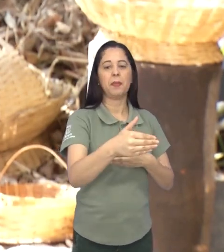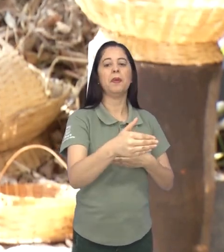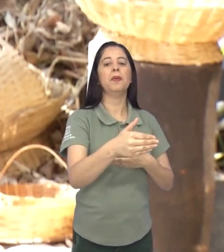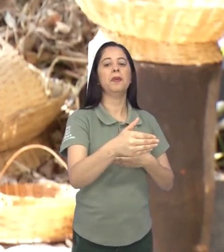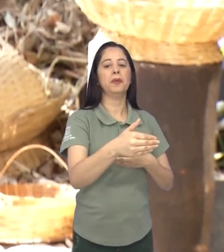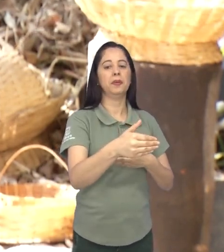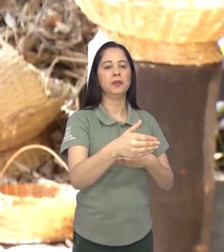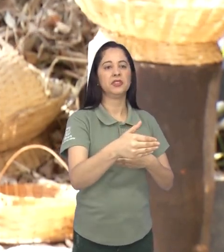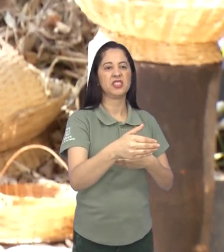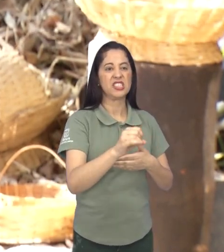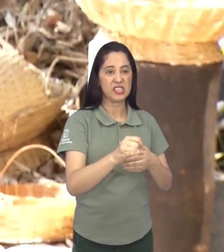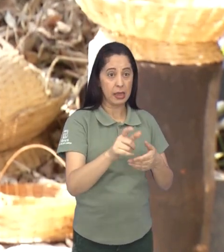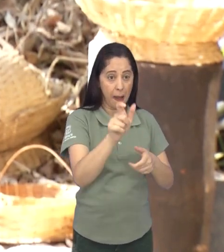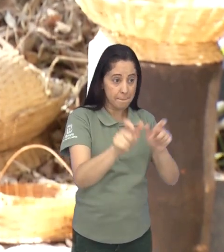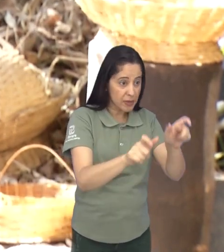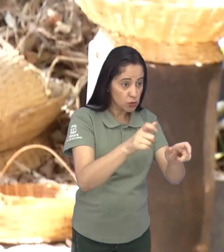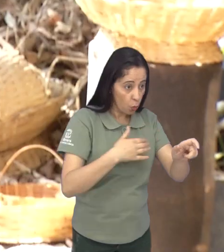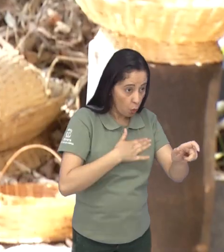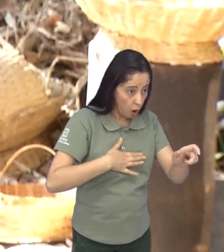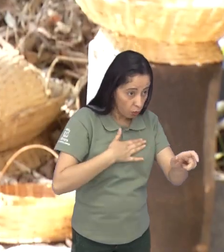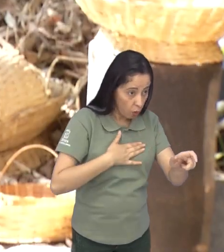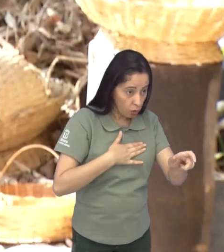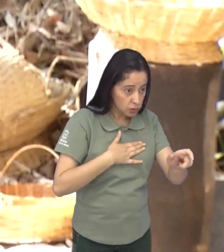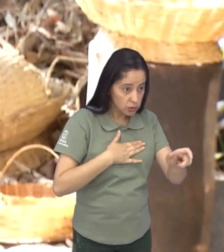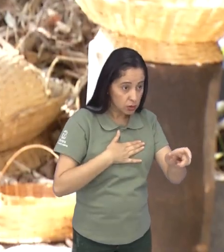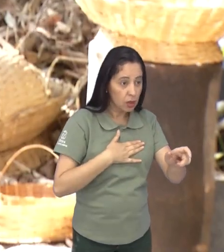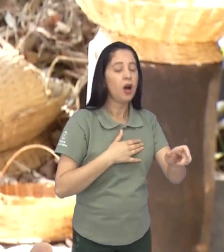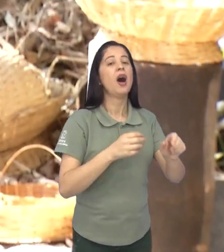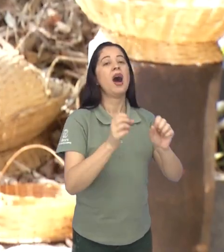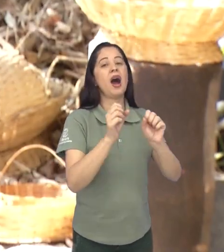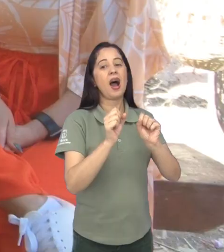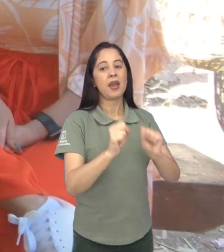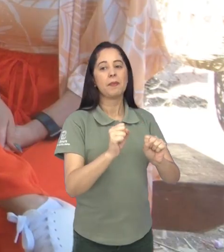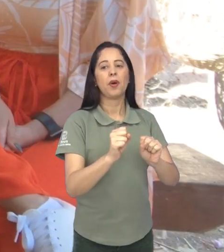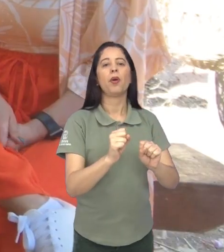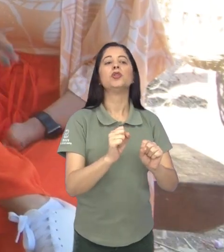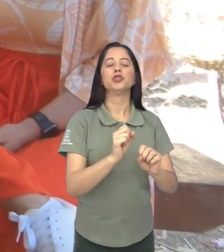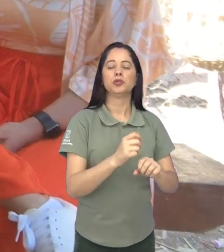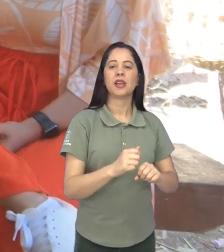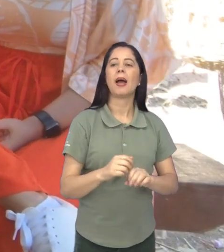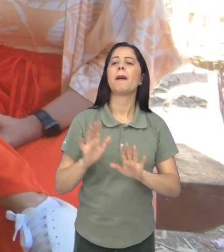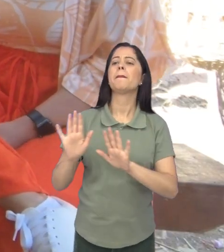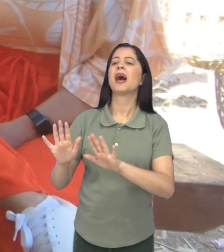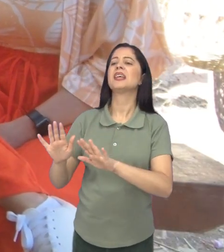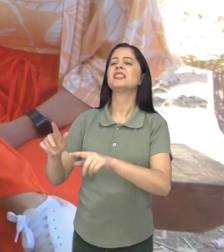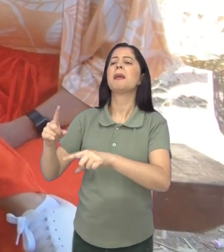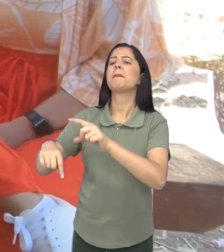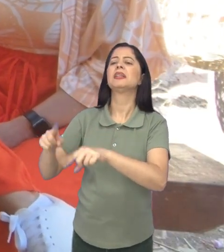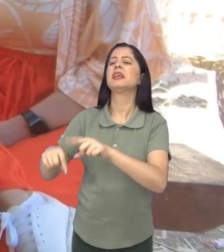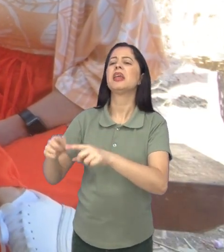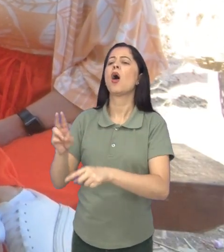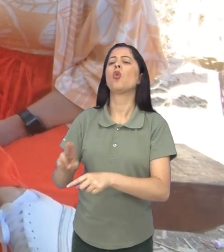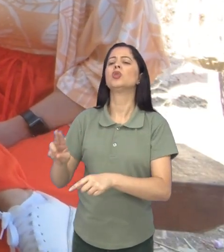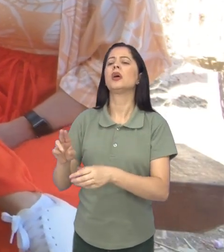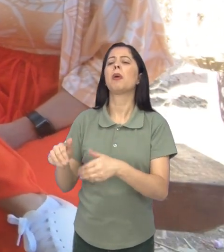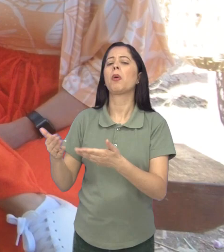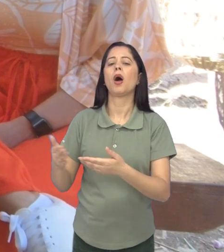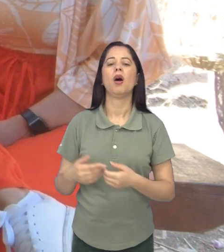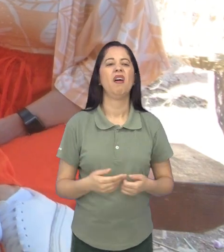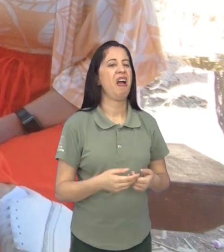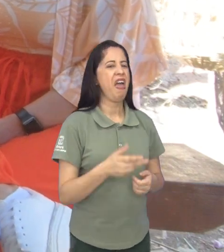dali, havendo um interesse, vai ter condição de evoluir. Ferramentas? Ferramenta é o